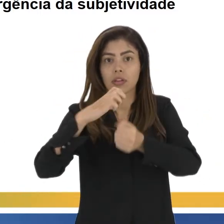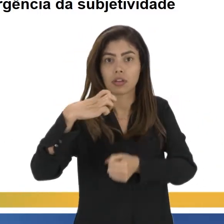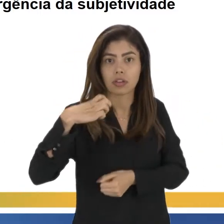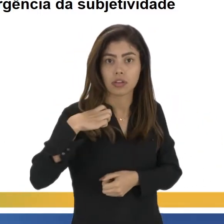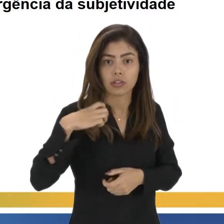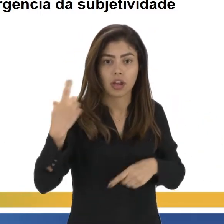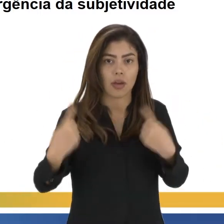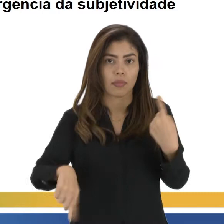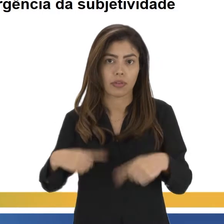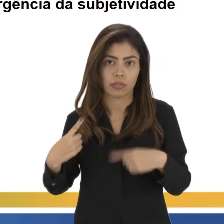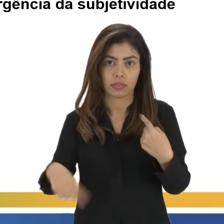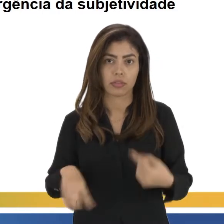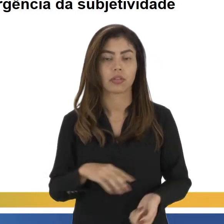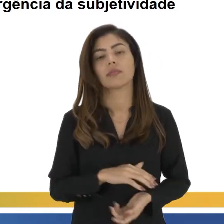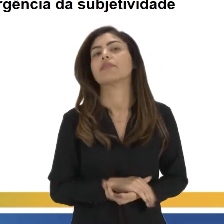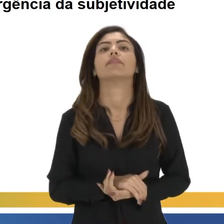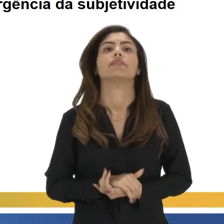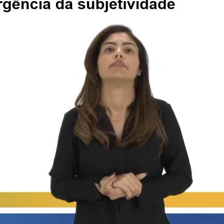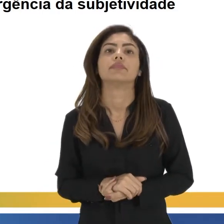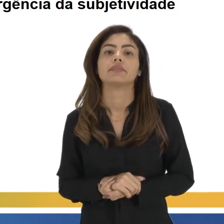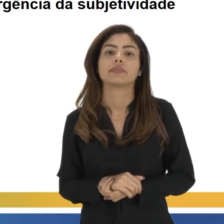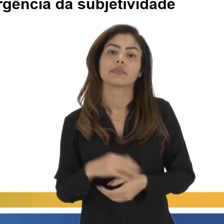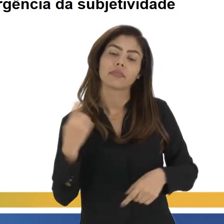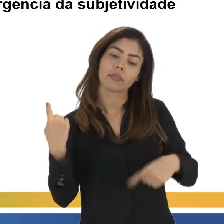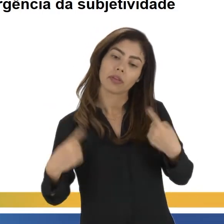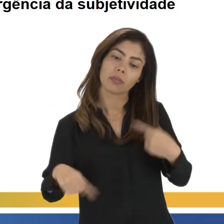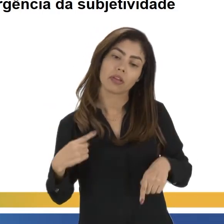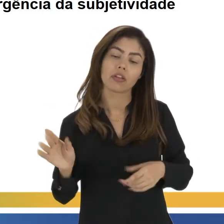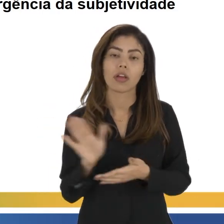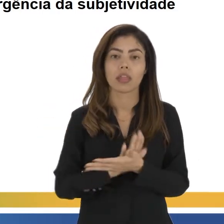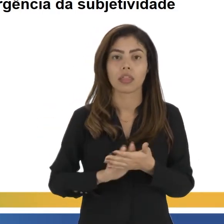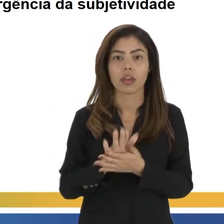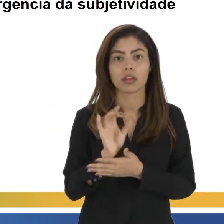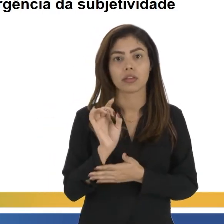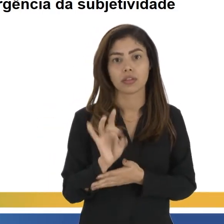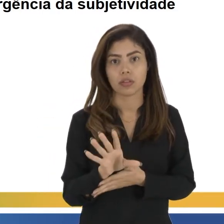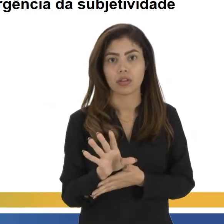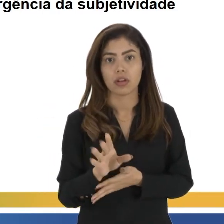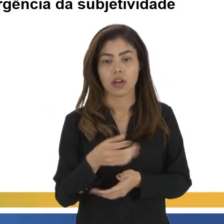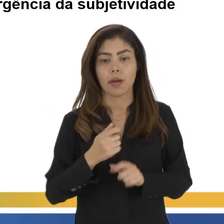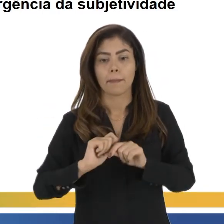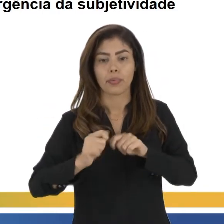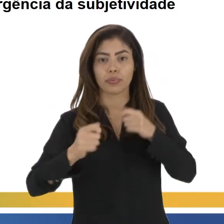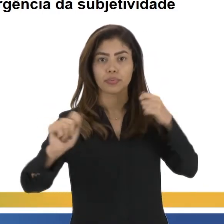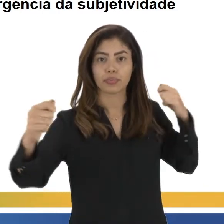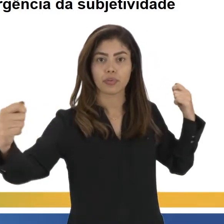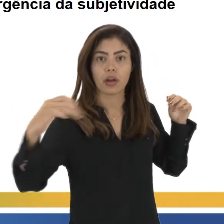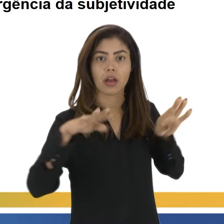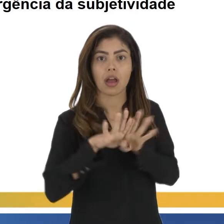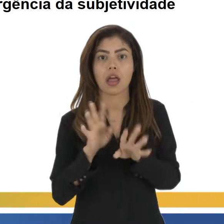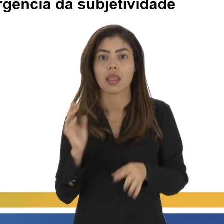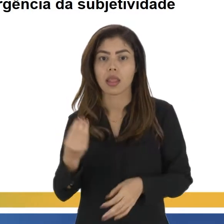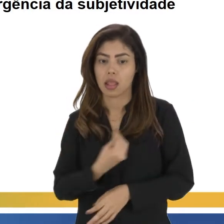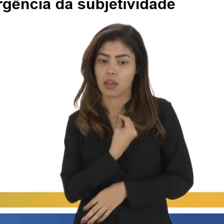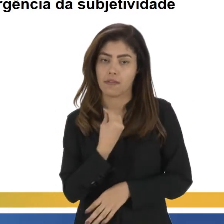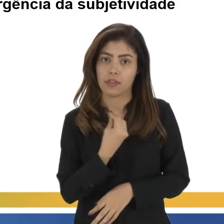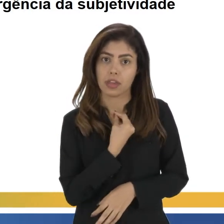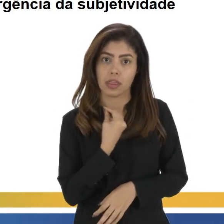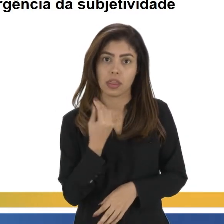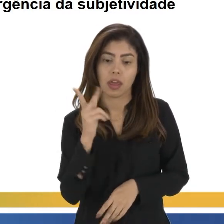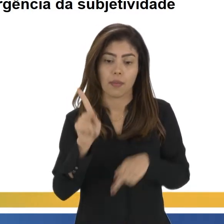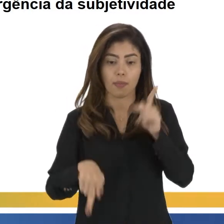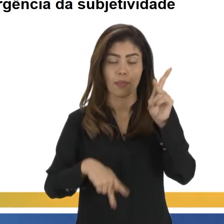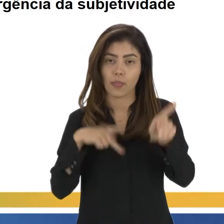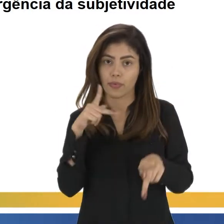e política. A política nada mais seria que uma extensão da ética na vida